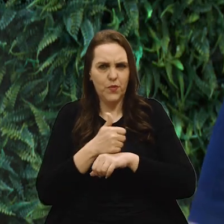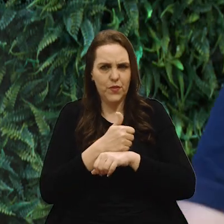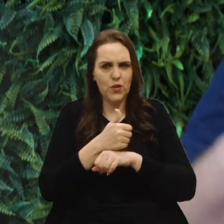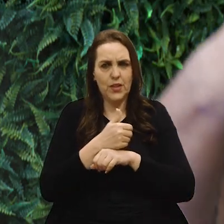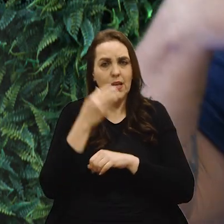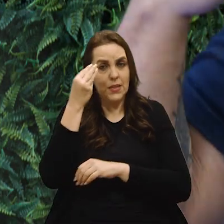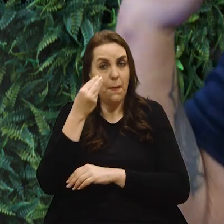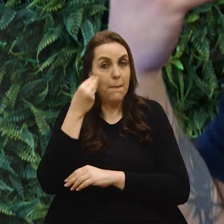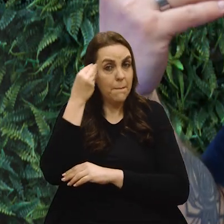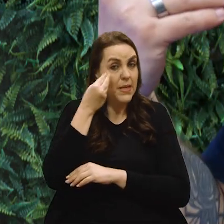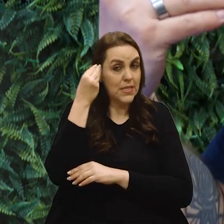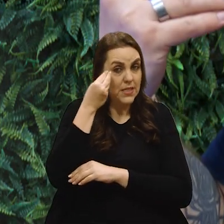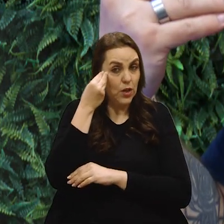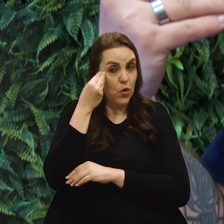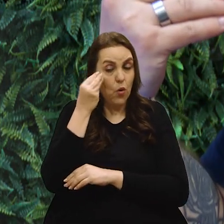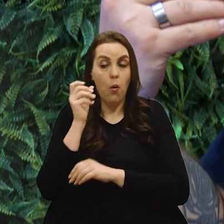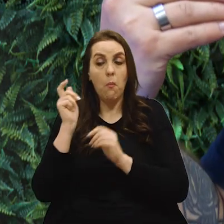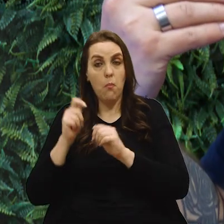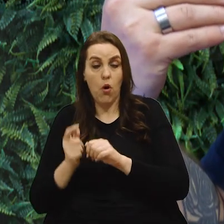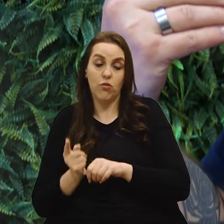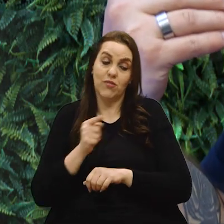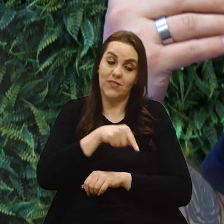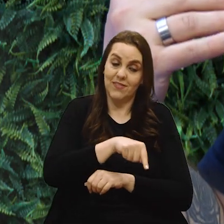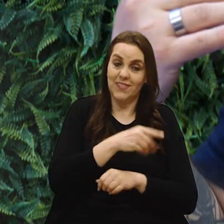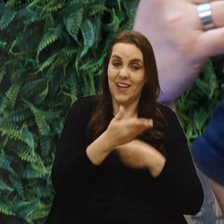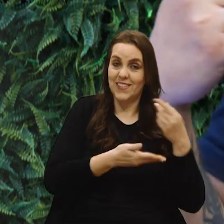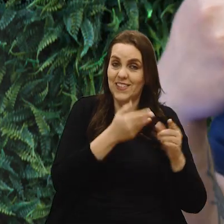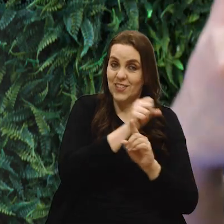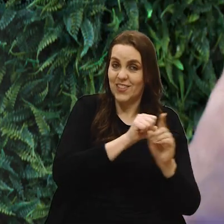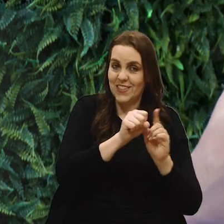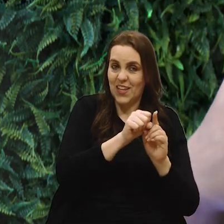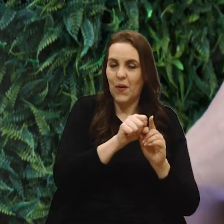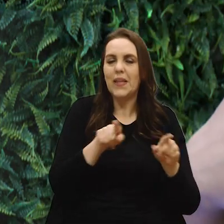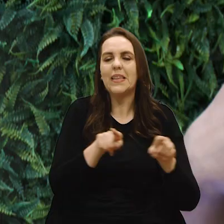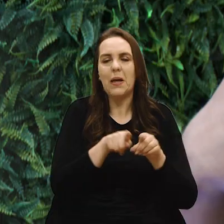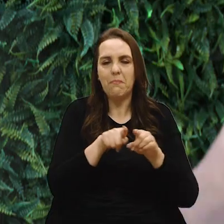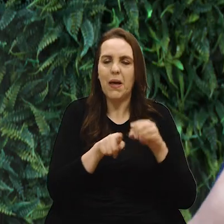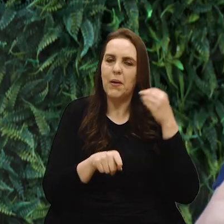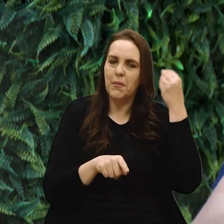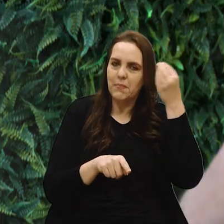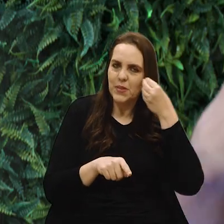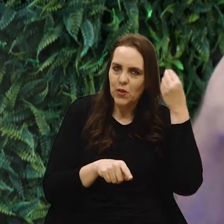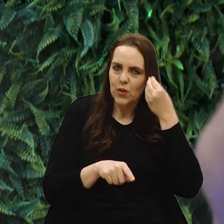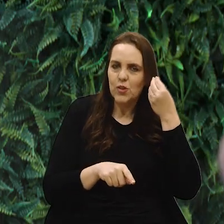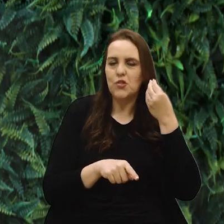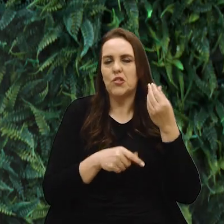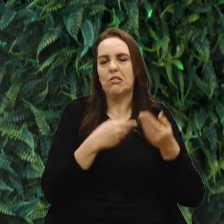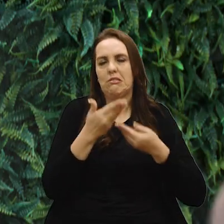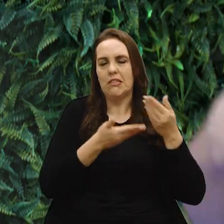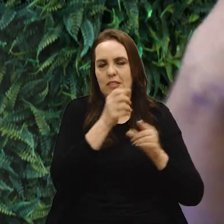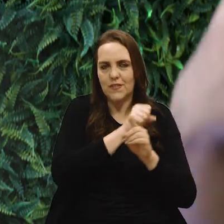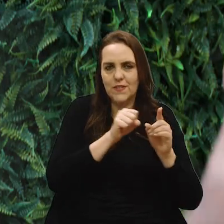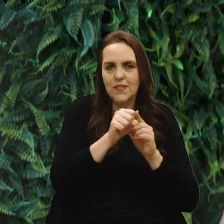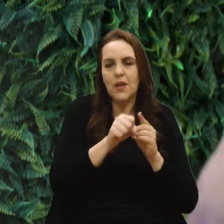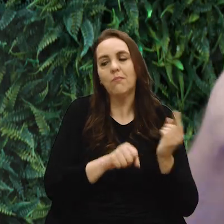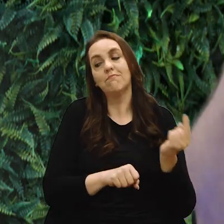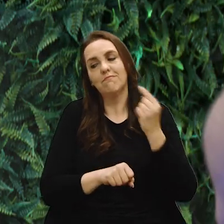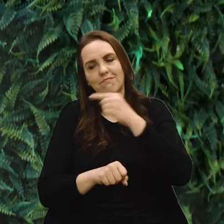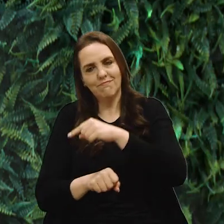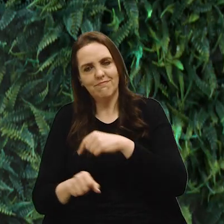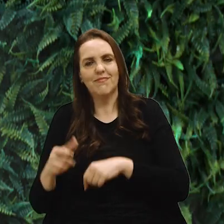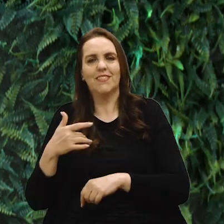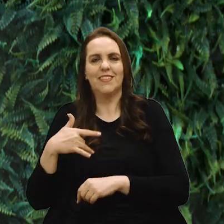da psicologia pode fazer na assistência, né? E tem coisas que o profissional da psicologia ou da assistência social